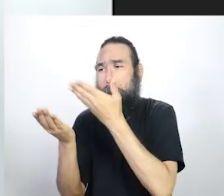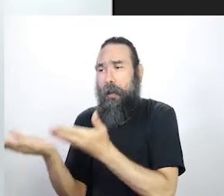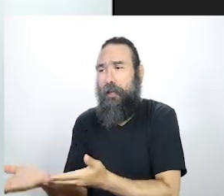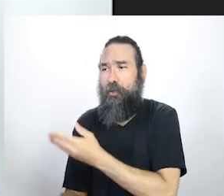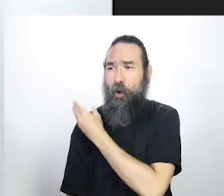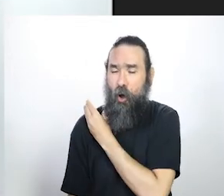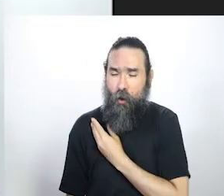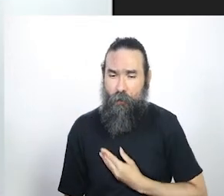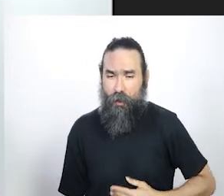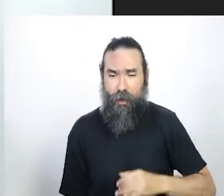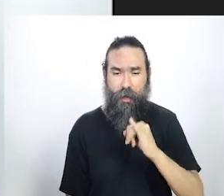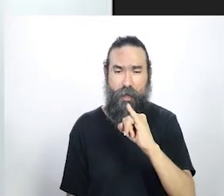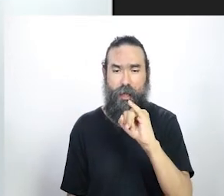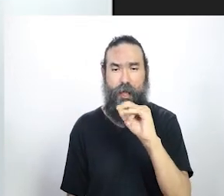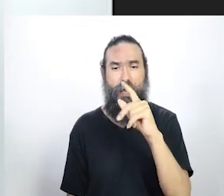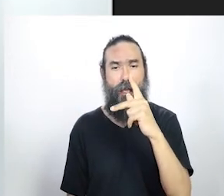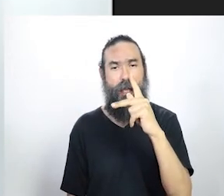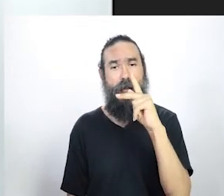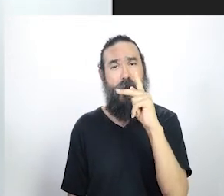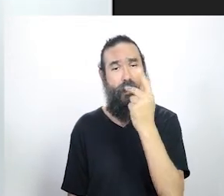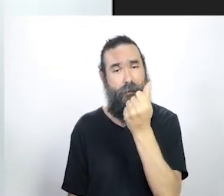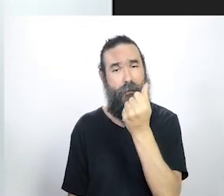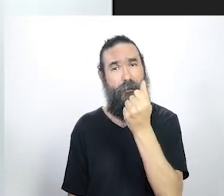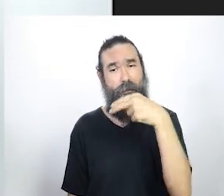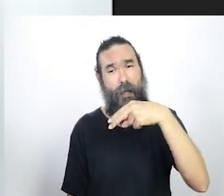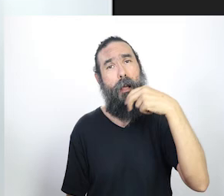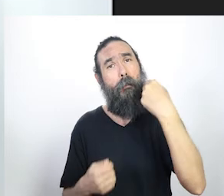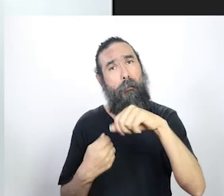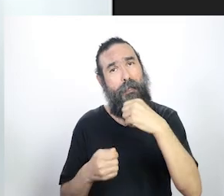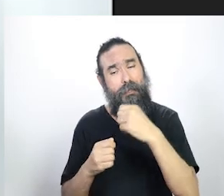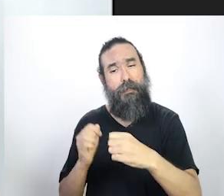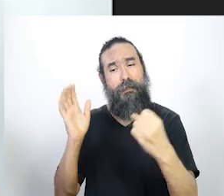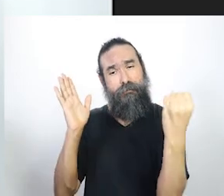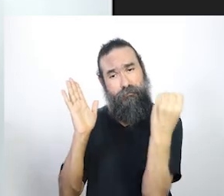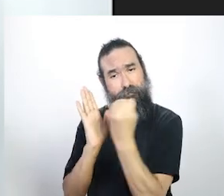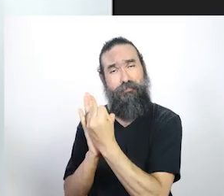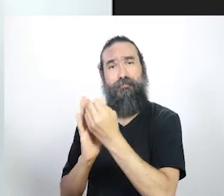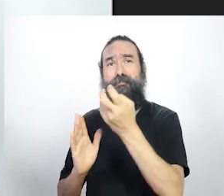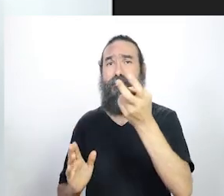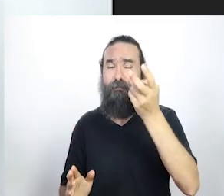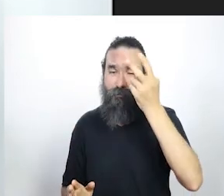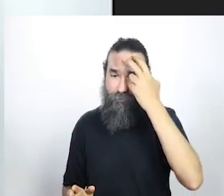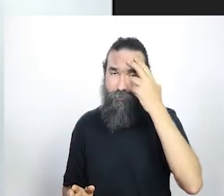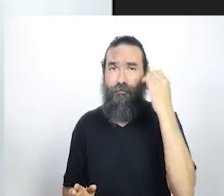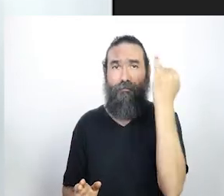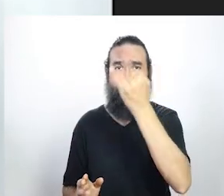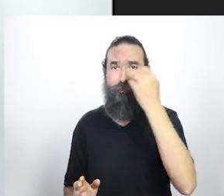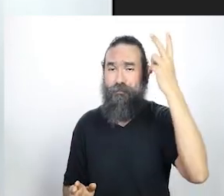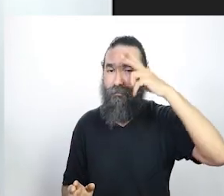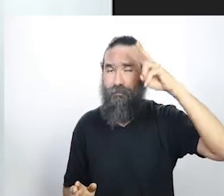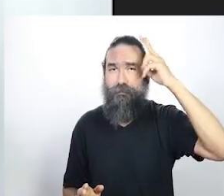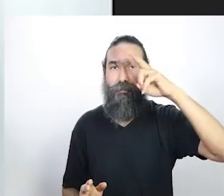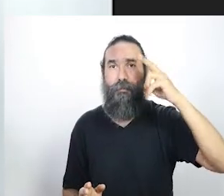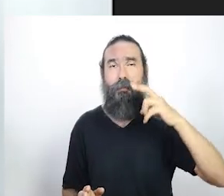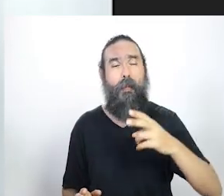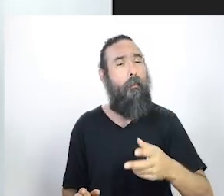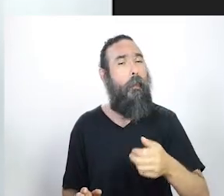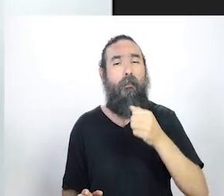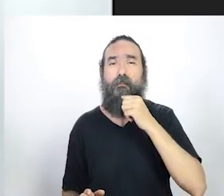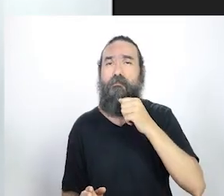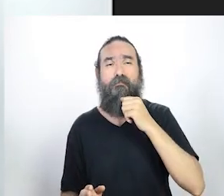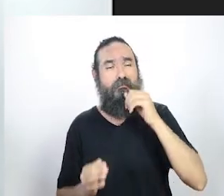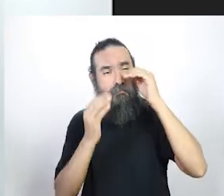reconhecimento, né, como patrimônio histórico, e não teve acolhida, não teve a atenção